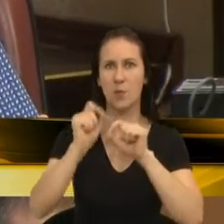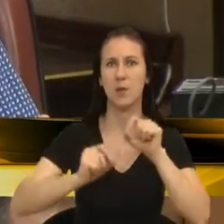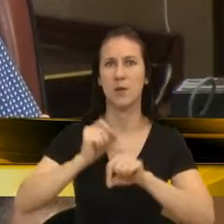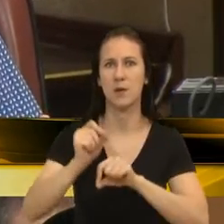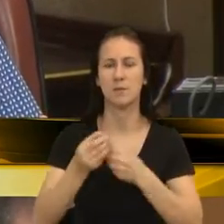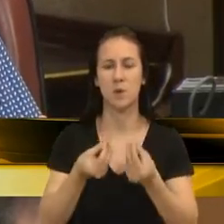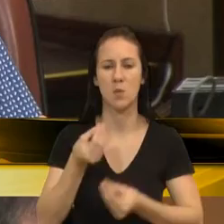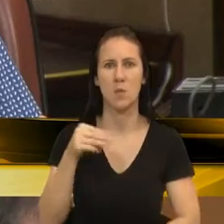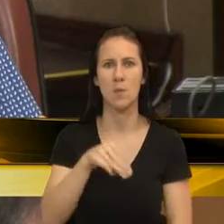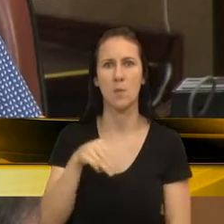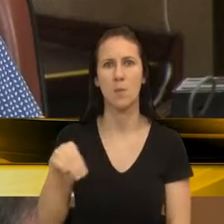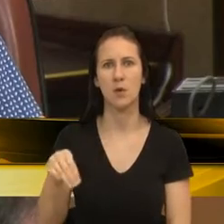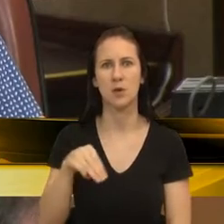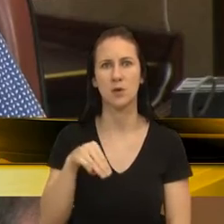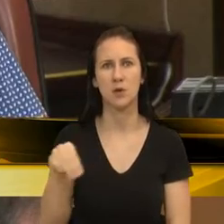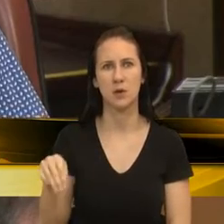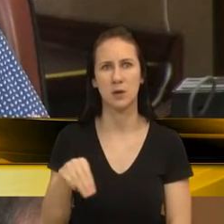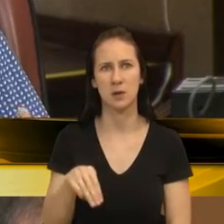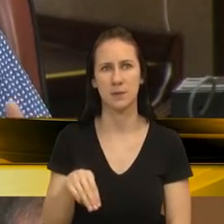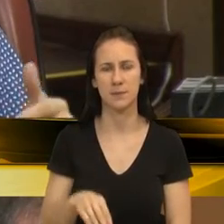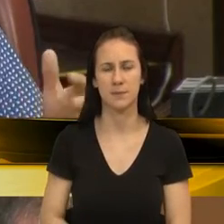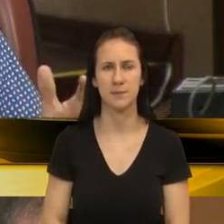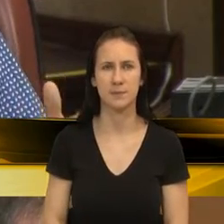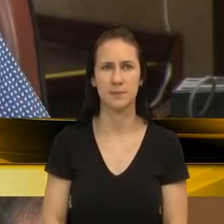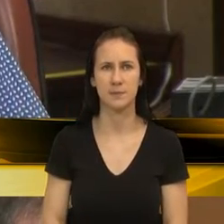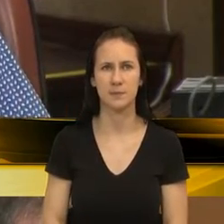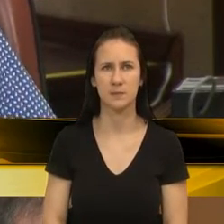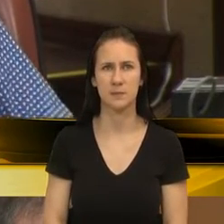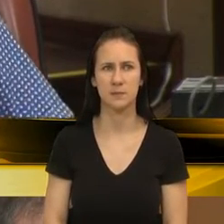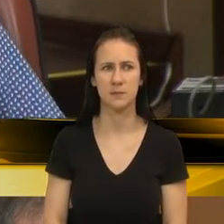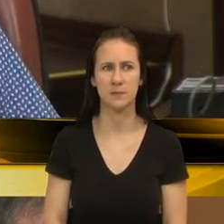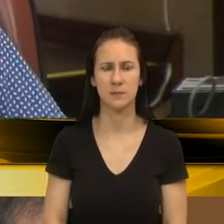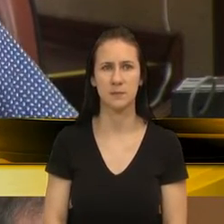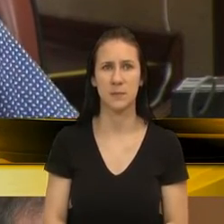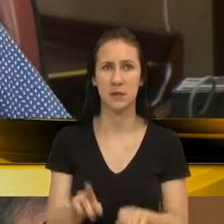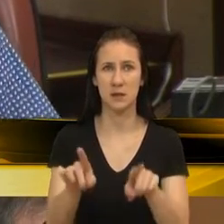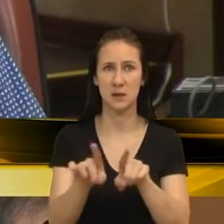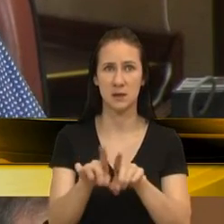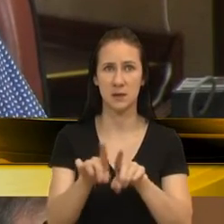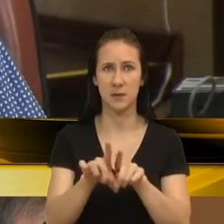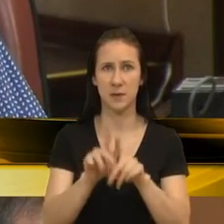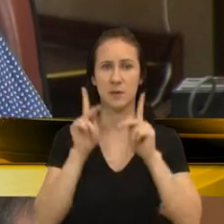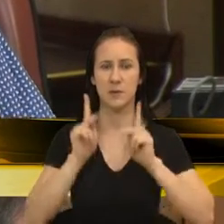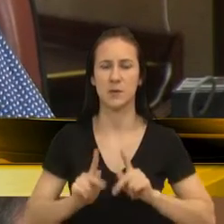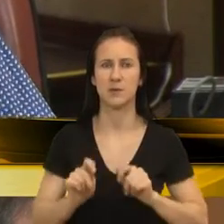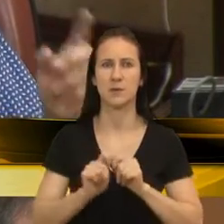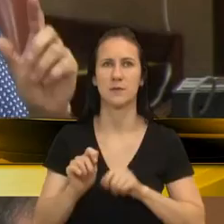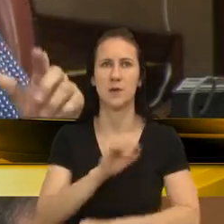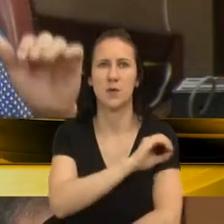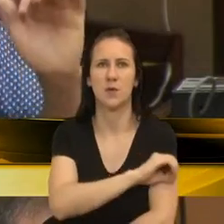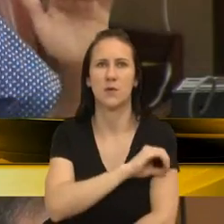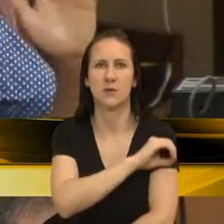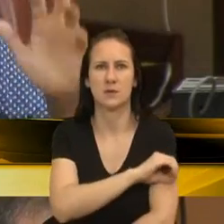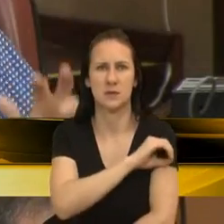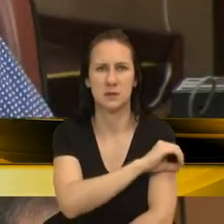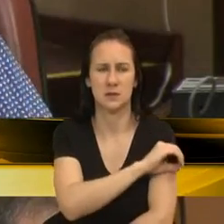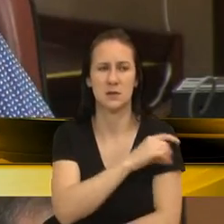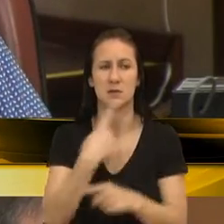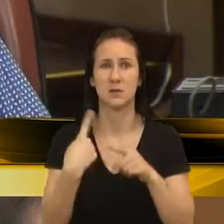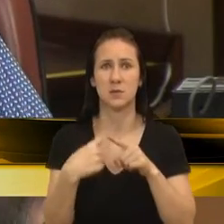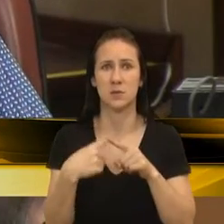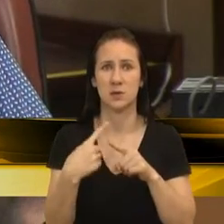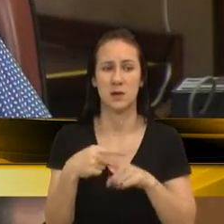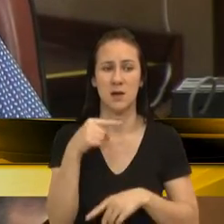monitoria, né, e da questão dos oficineiros. Por quê, vereadora? Porque essas entidades, aqui eu falo do